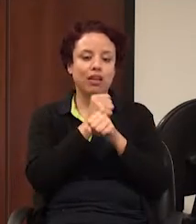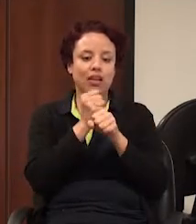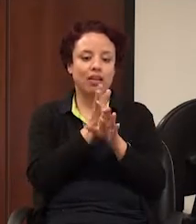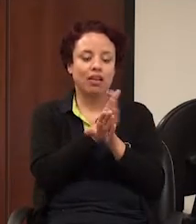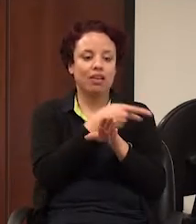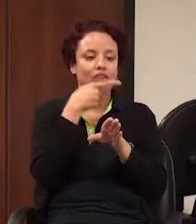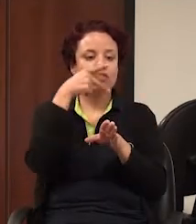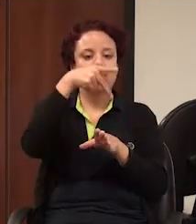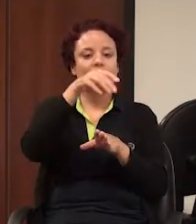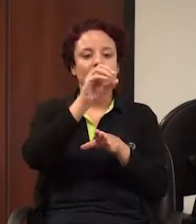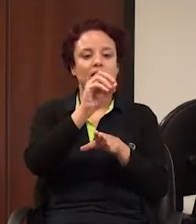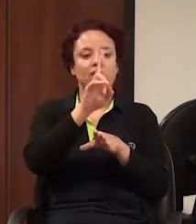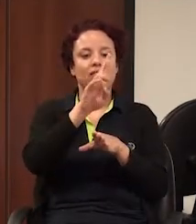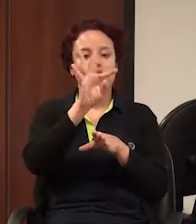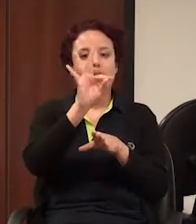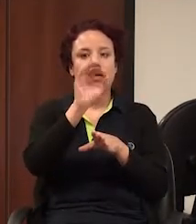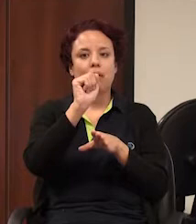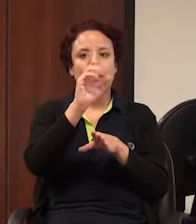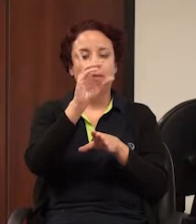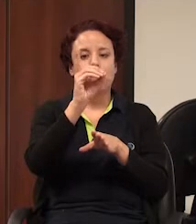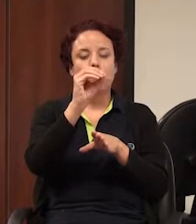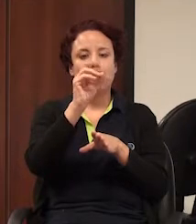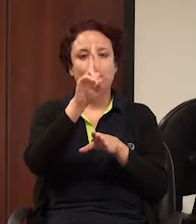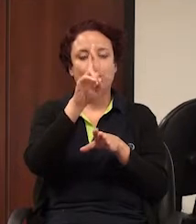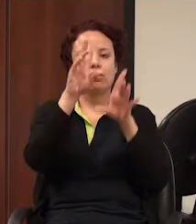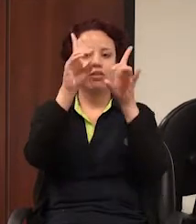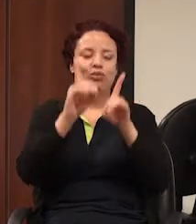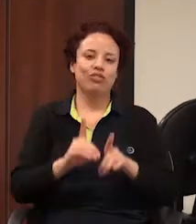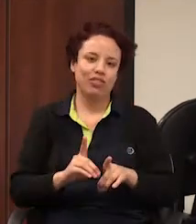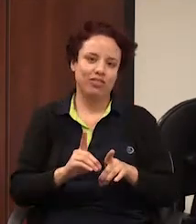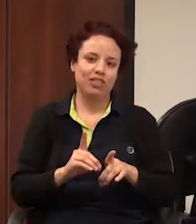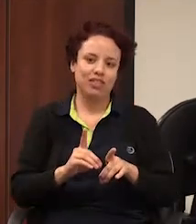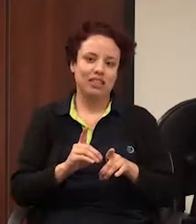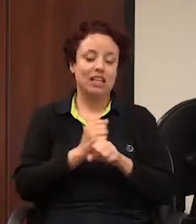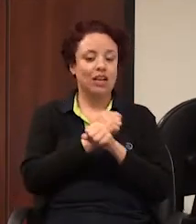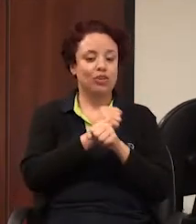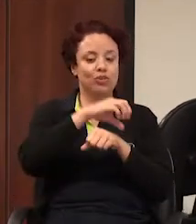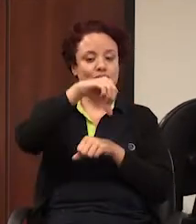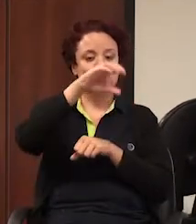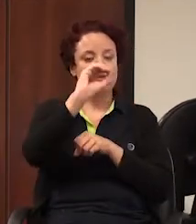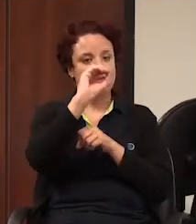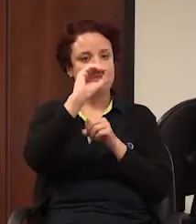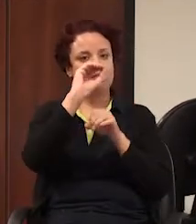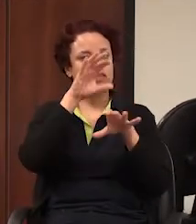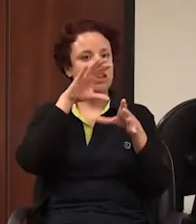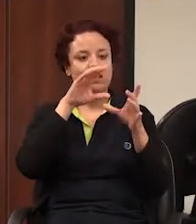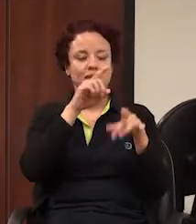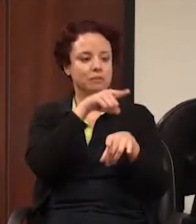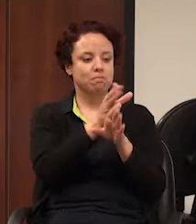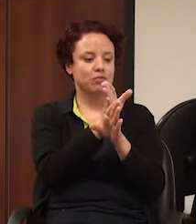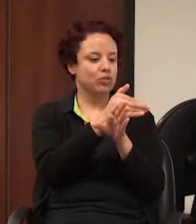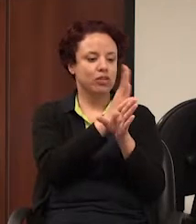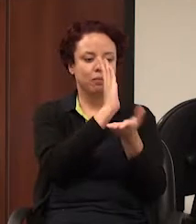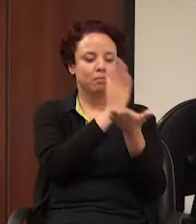portador de deficiência. Isso tem esse rompimento abrupto da década de 90, que essas pessoas, vamos dizer